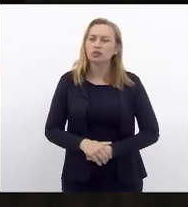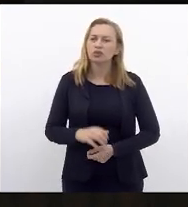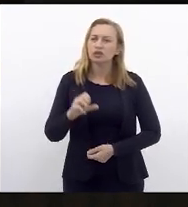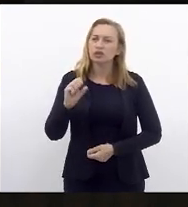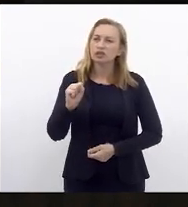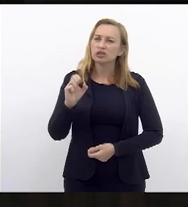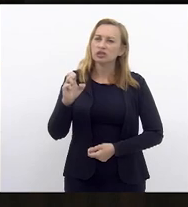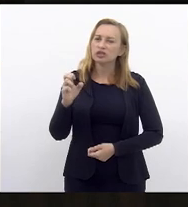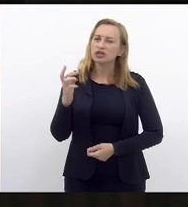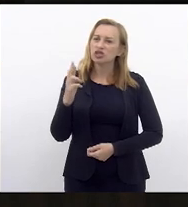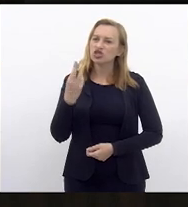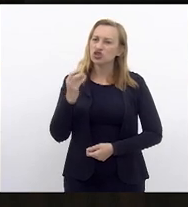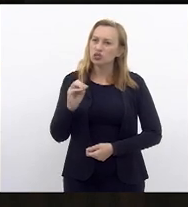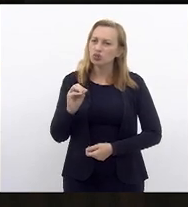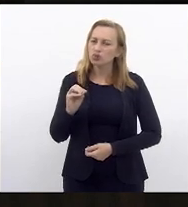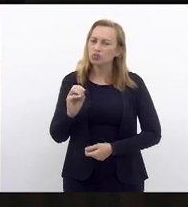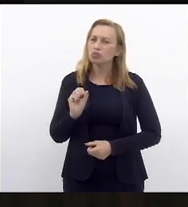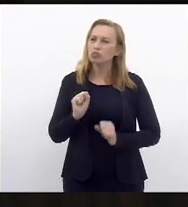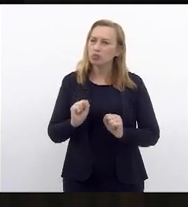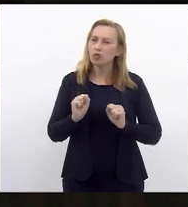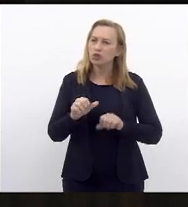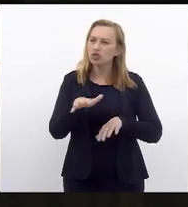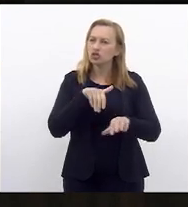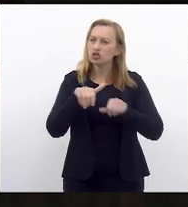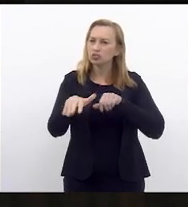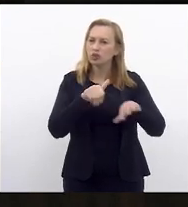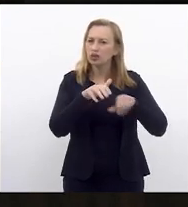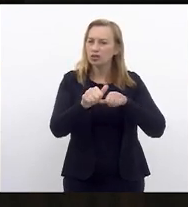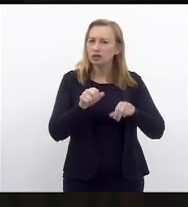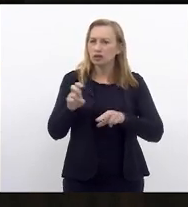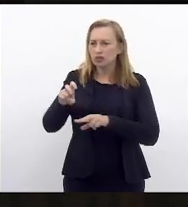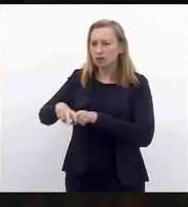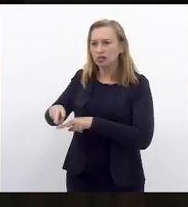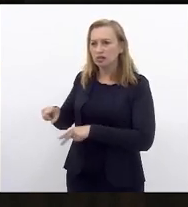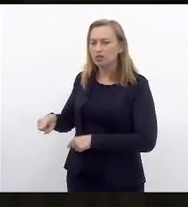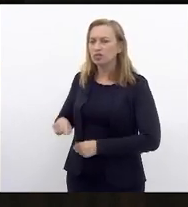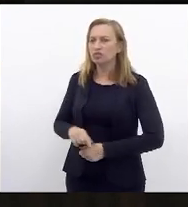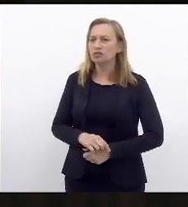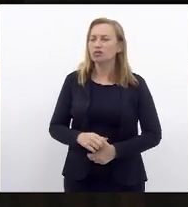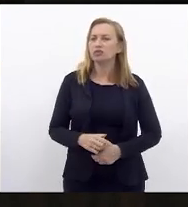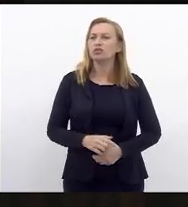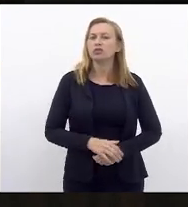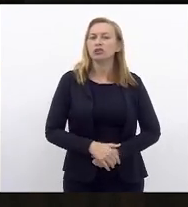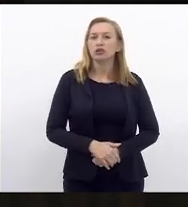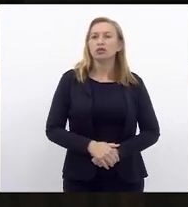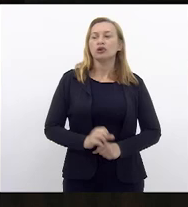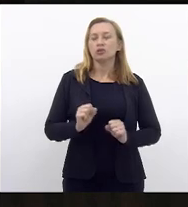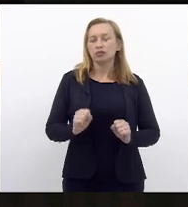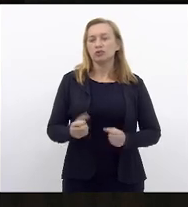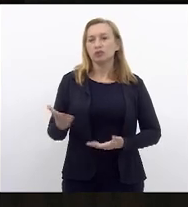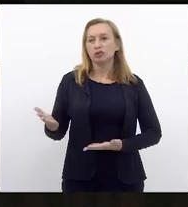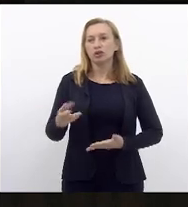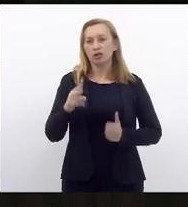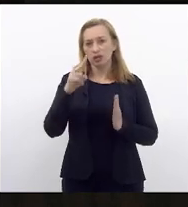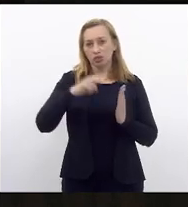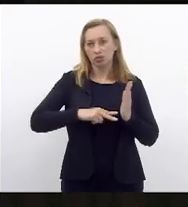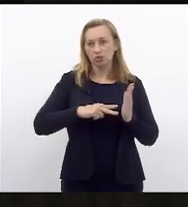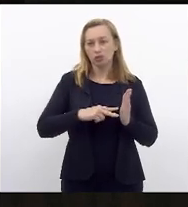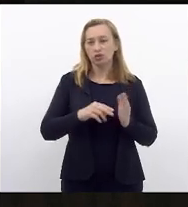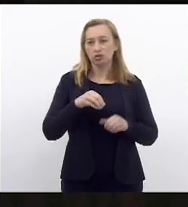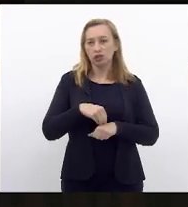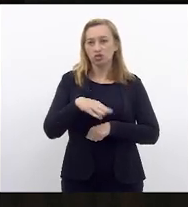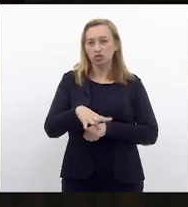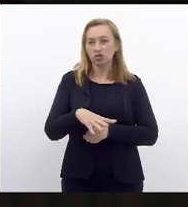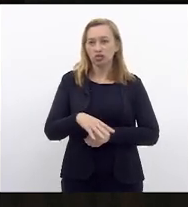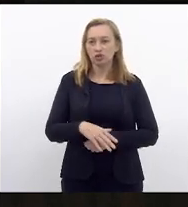Serginho para que possam fazer a chamada e presidir aqui a presente sessão. Então, por favor, a leitura da